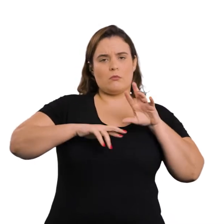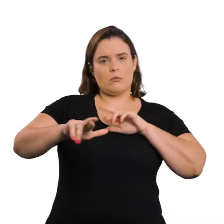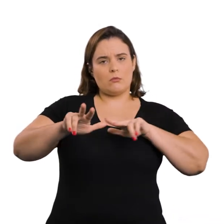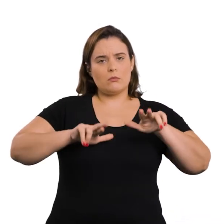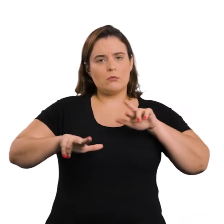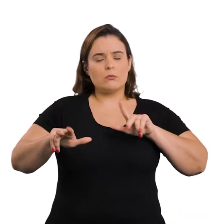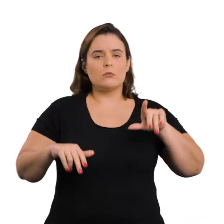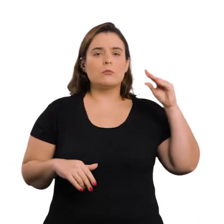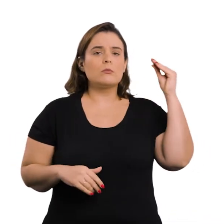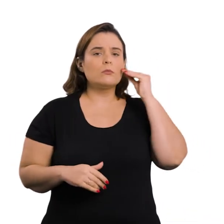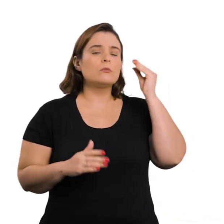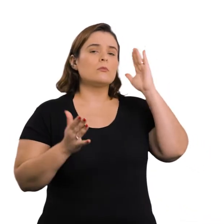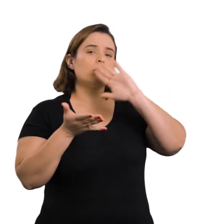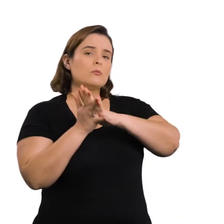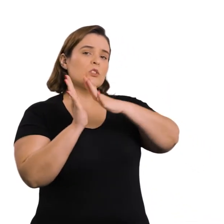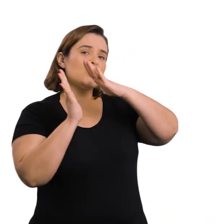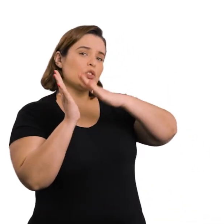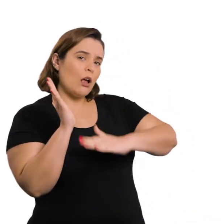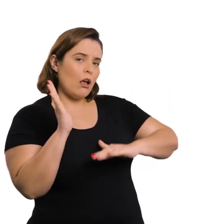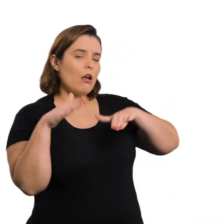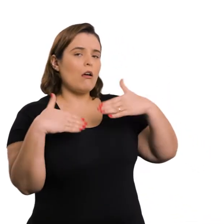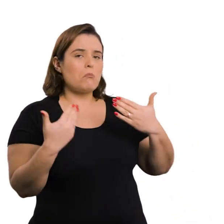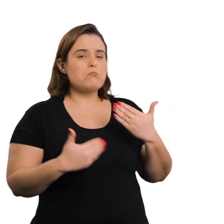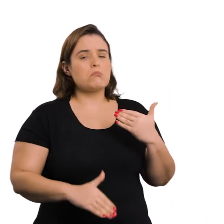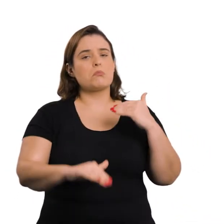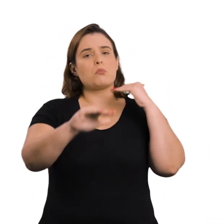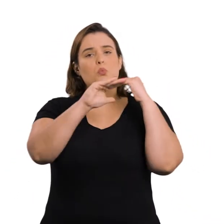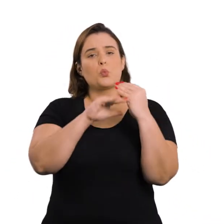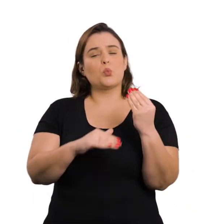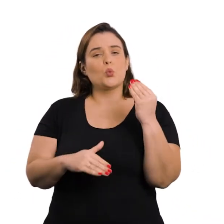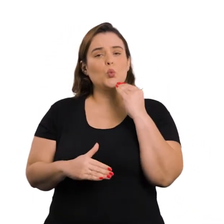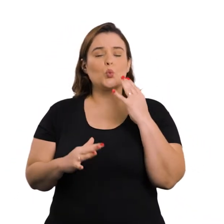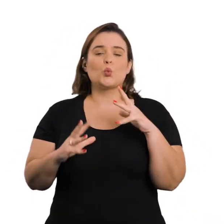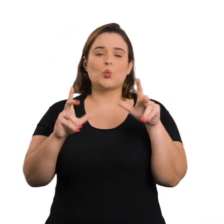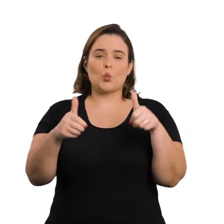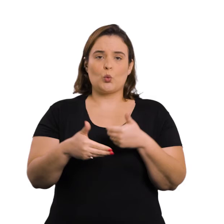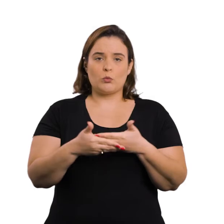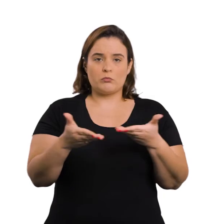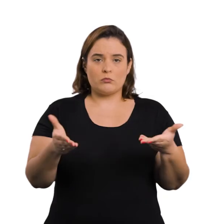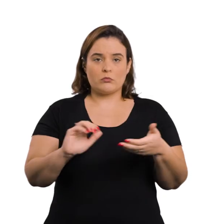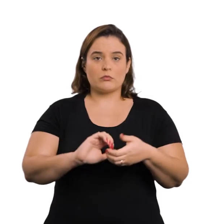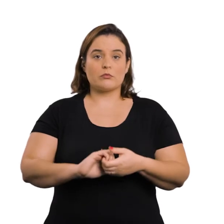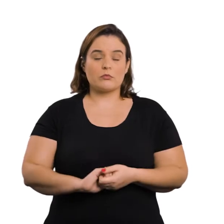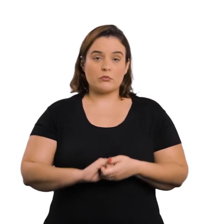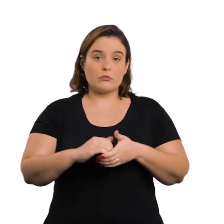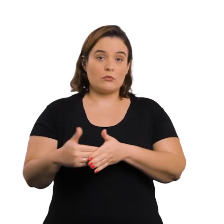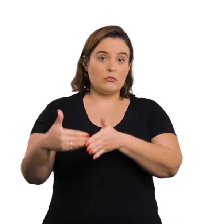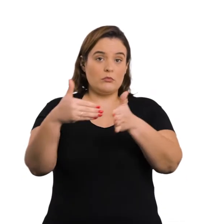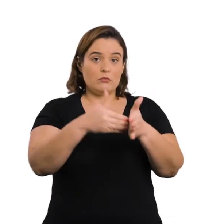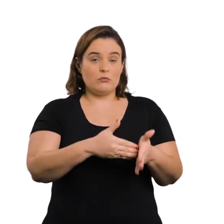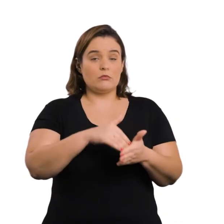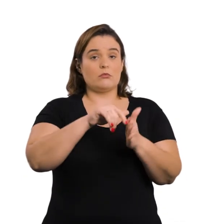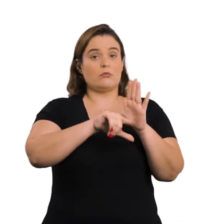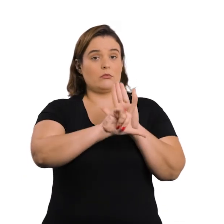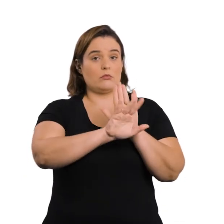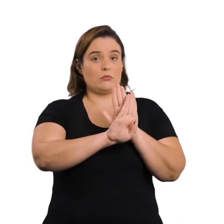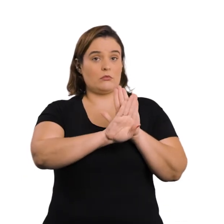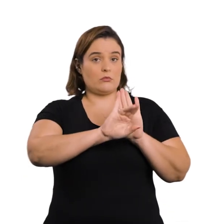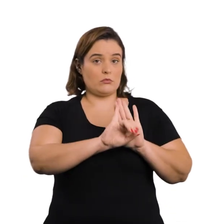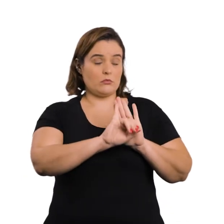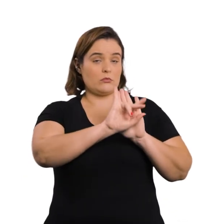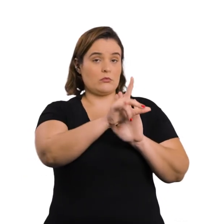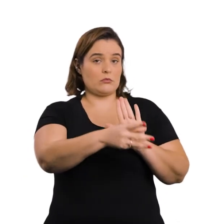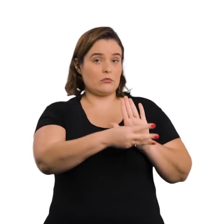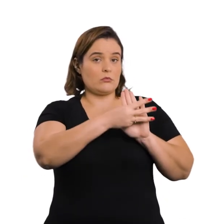suas diferentes dimensões, busca eliminá-las, equiparando as oportunidades para todos. Barreiras na LBI,